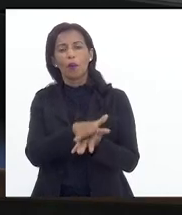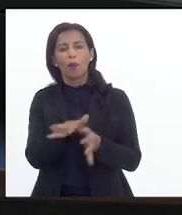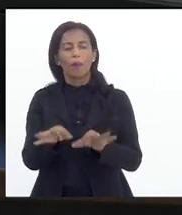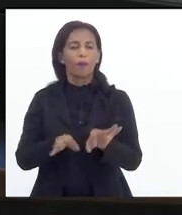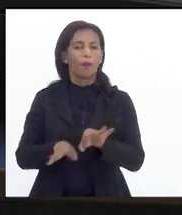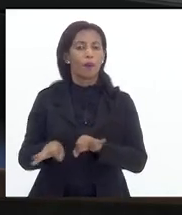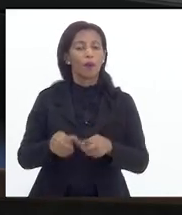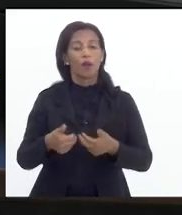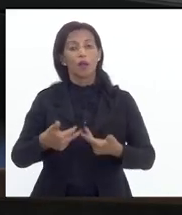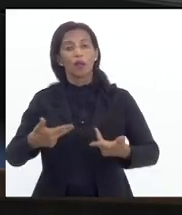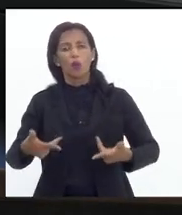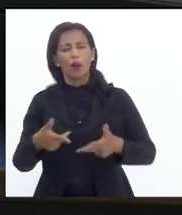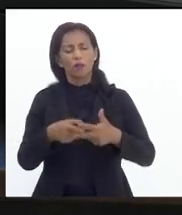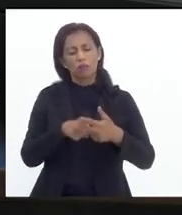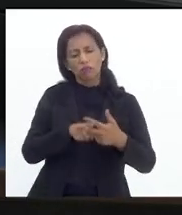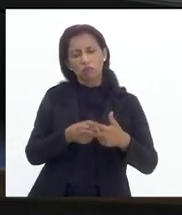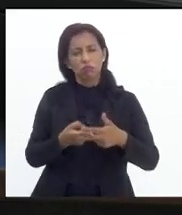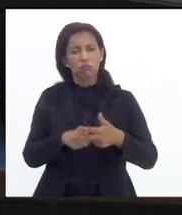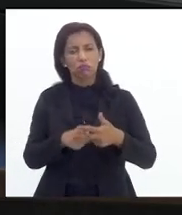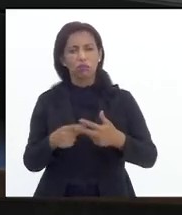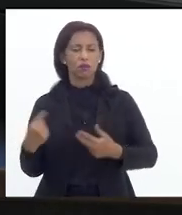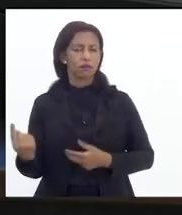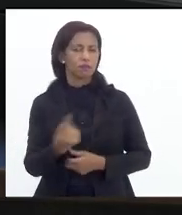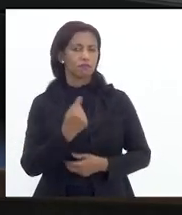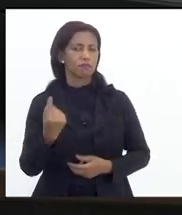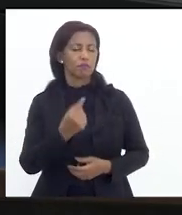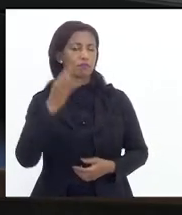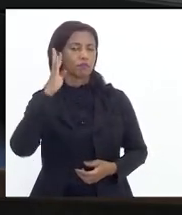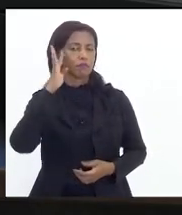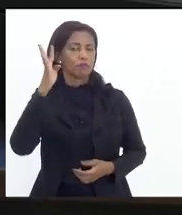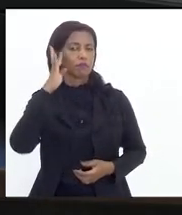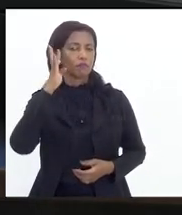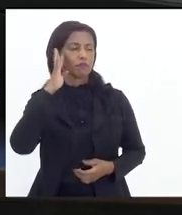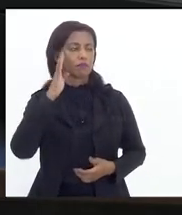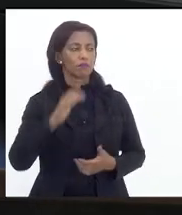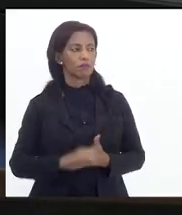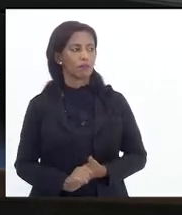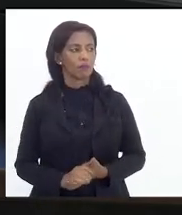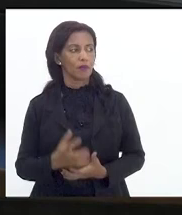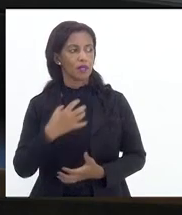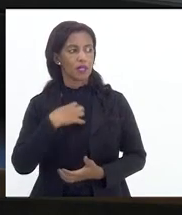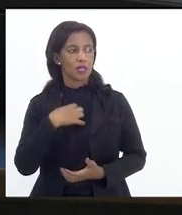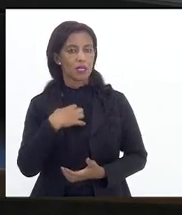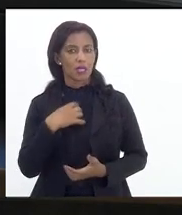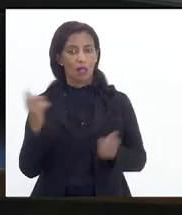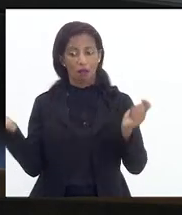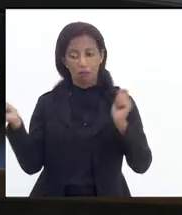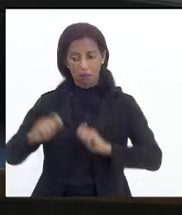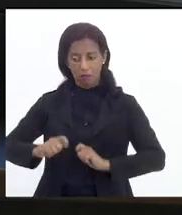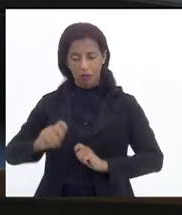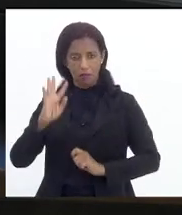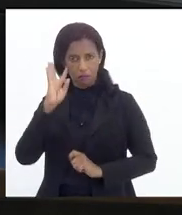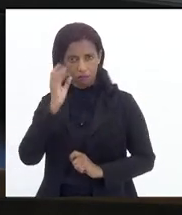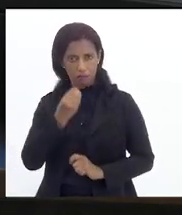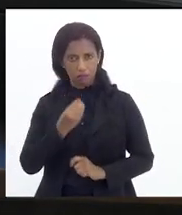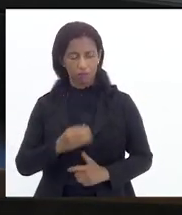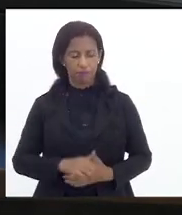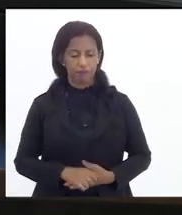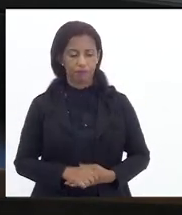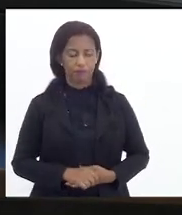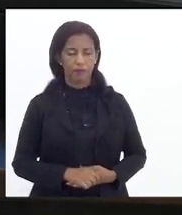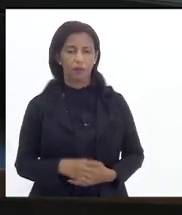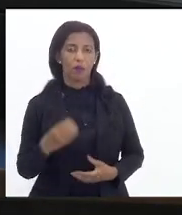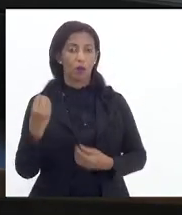para o plano e quais são os ajustes e nós imaginamos ser os cílios de serem adotados Então